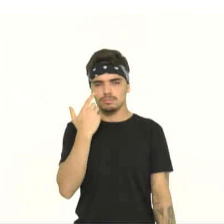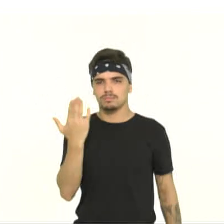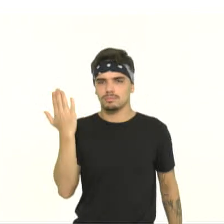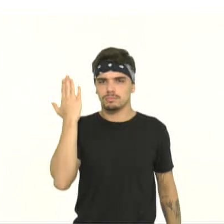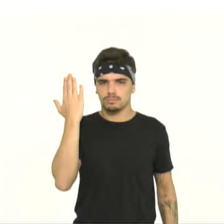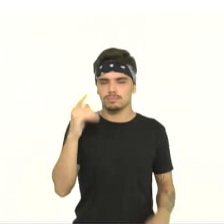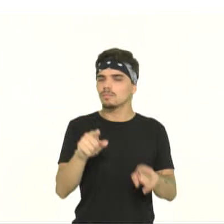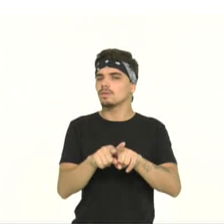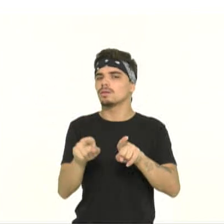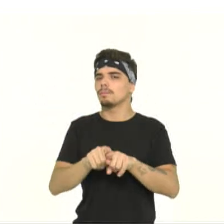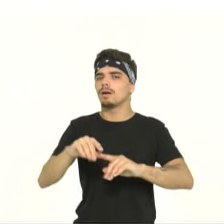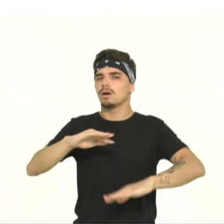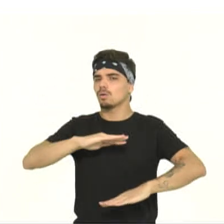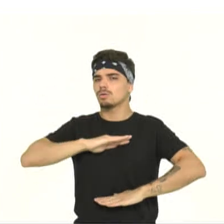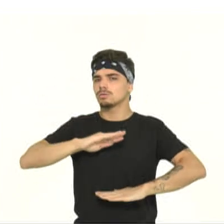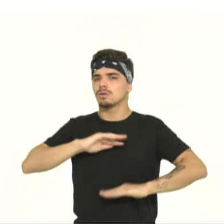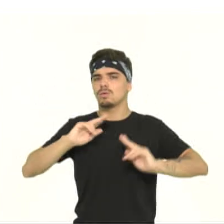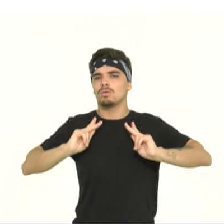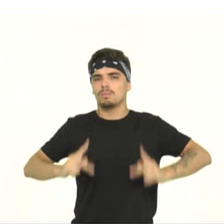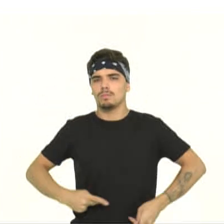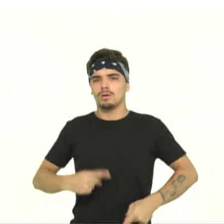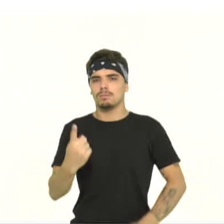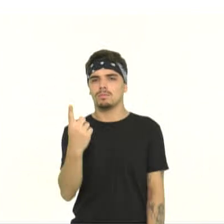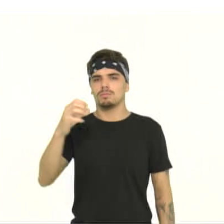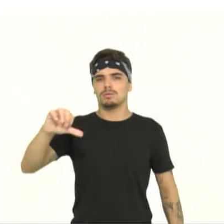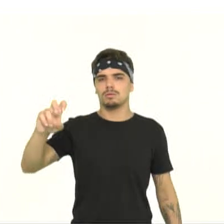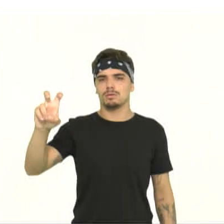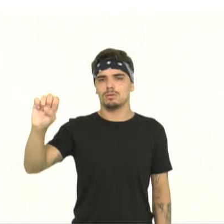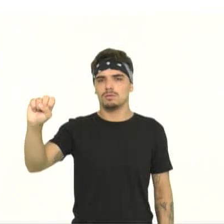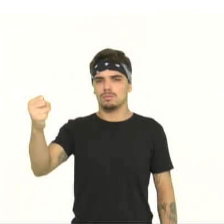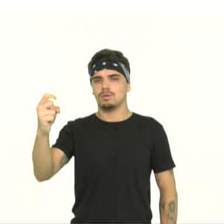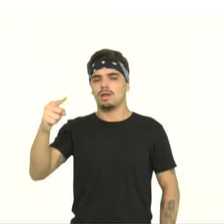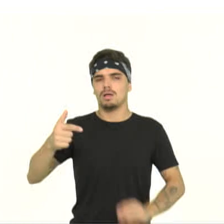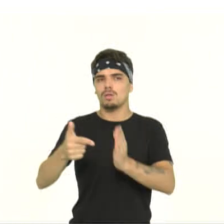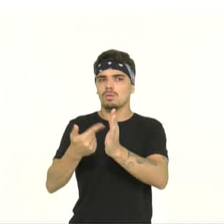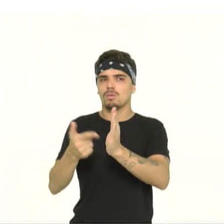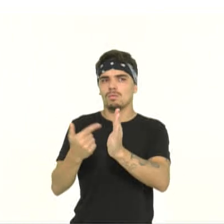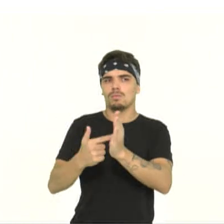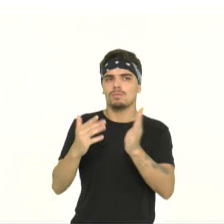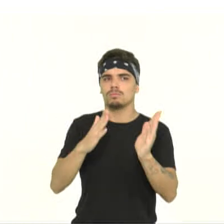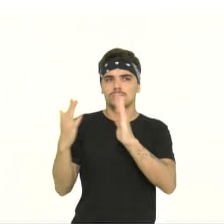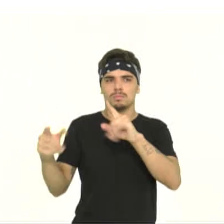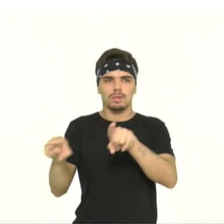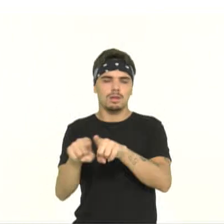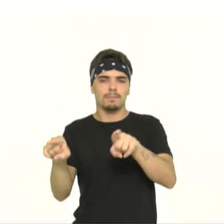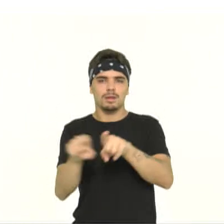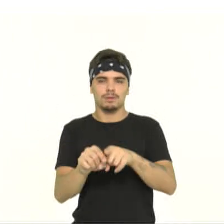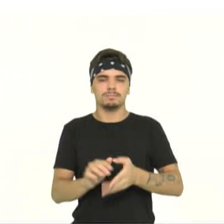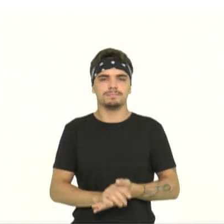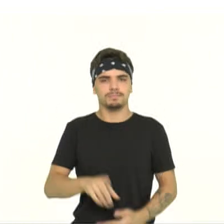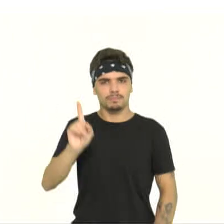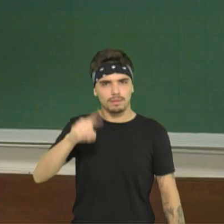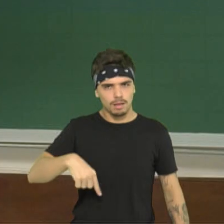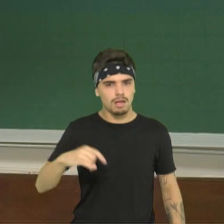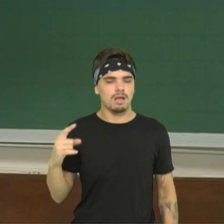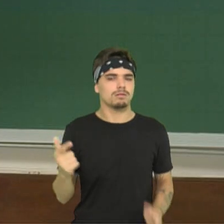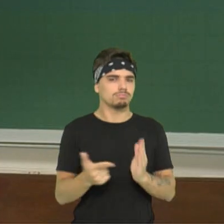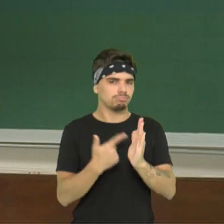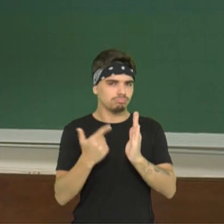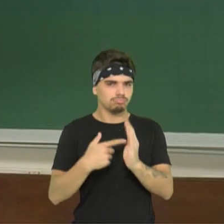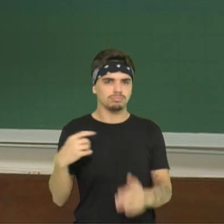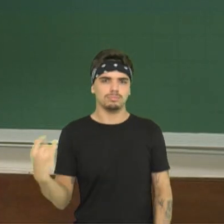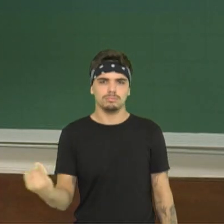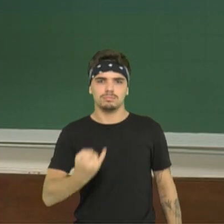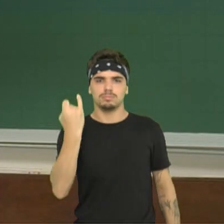A Condição Humana, de 1958, que é o livro que aparece ali ao lado também. São livros fundamentais